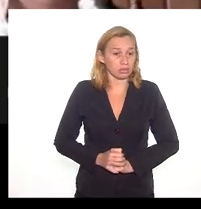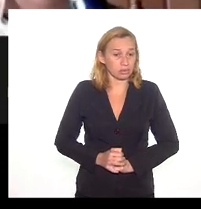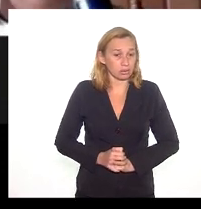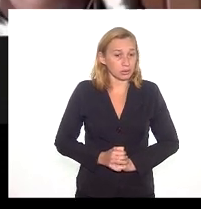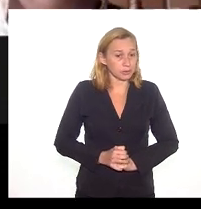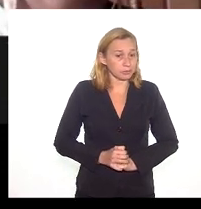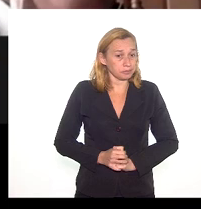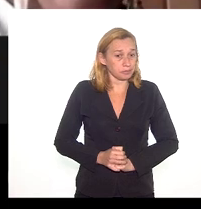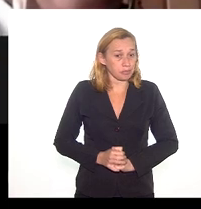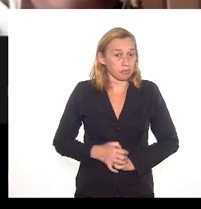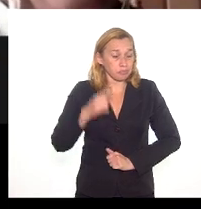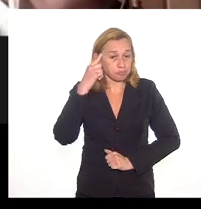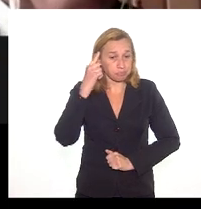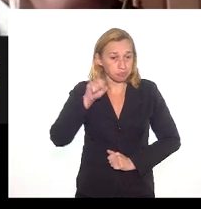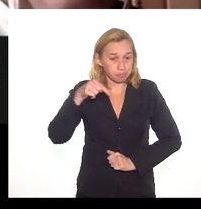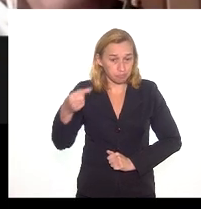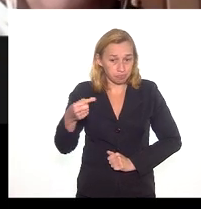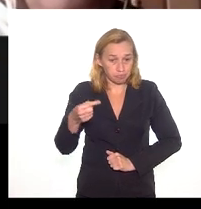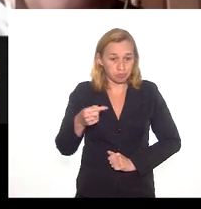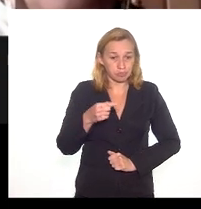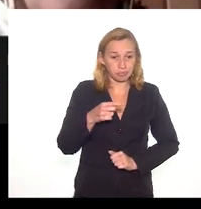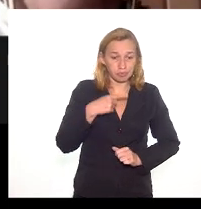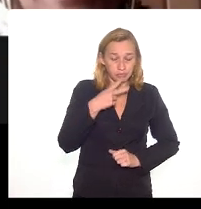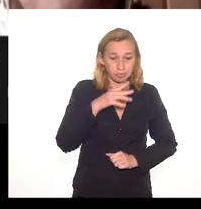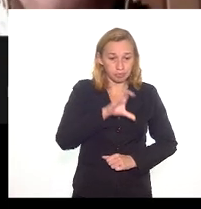Nós vamos pensar aqui, depois deliberamos na CCJ.